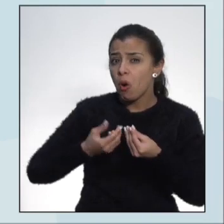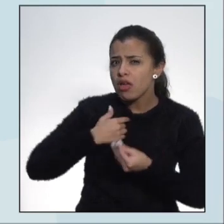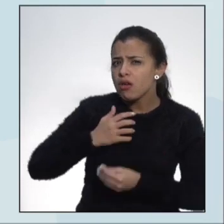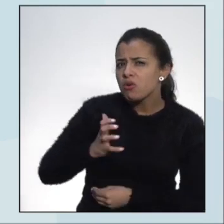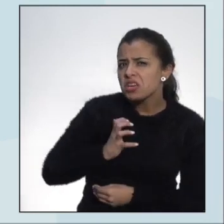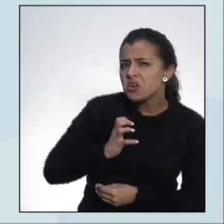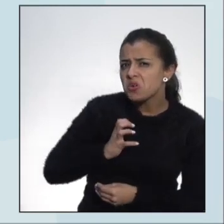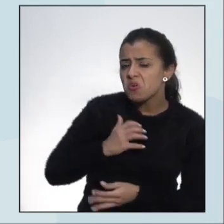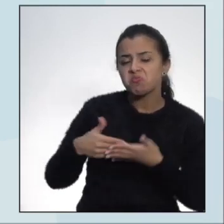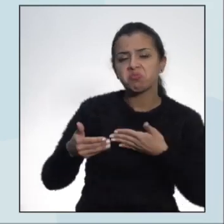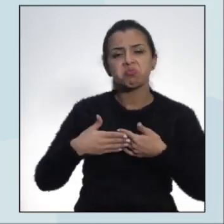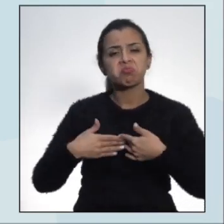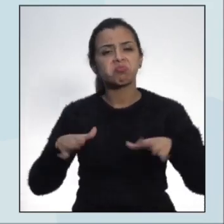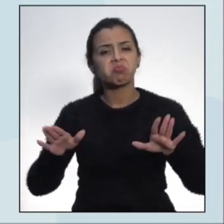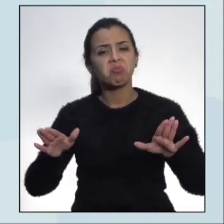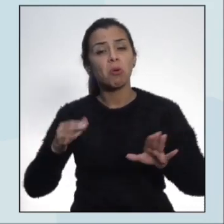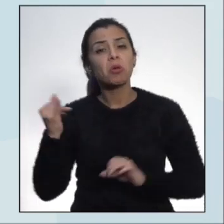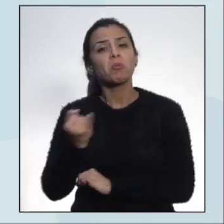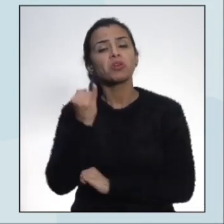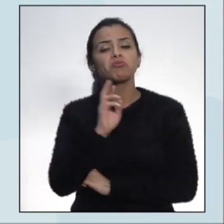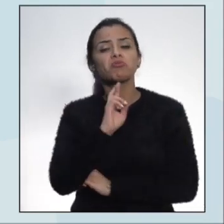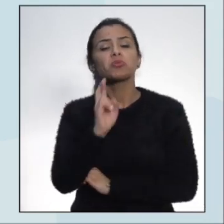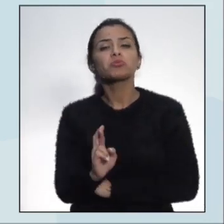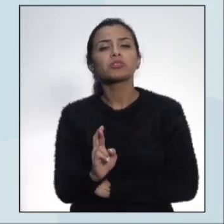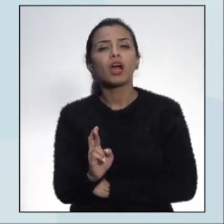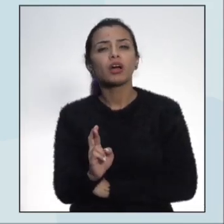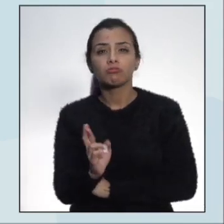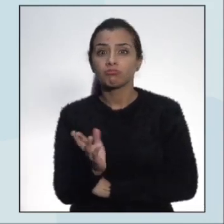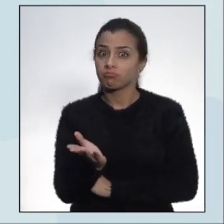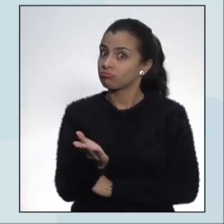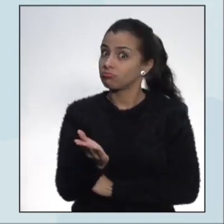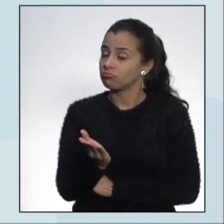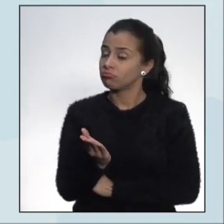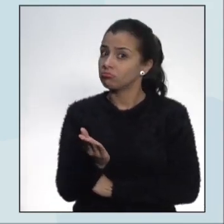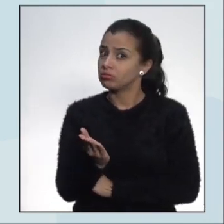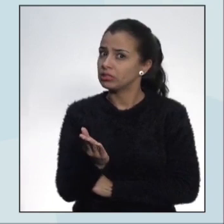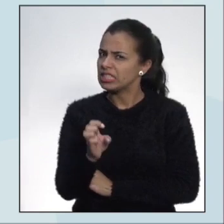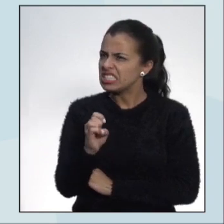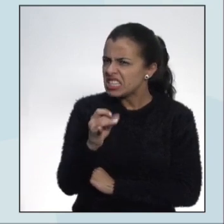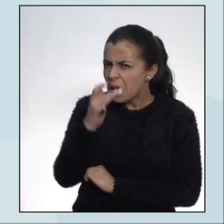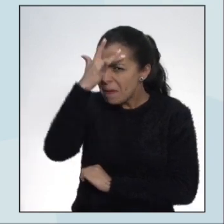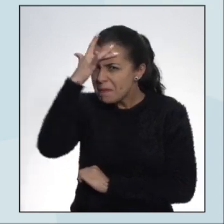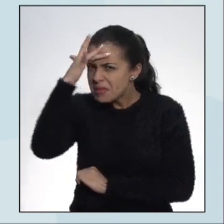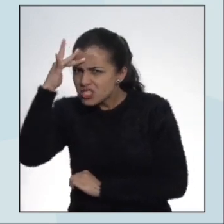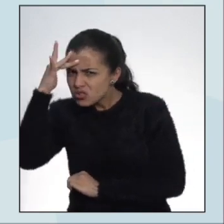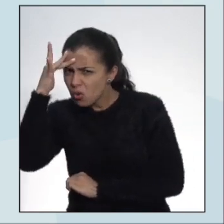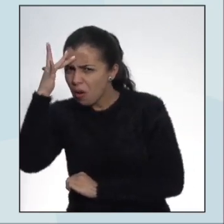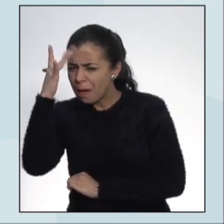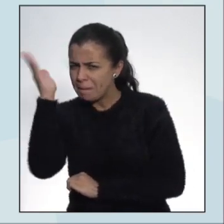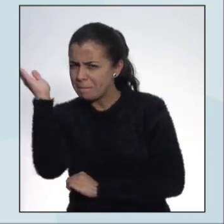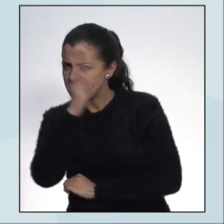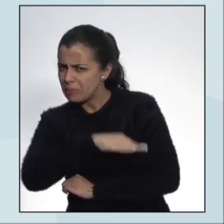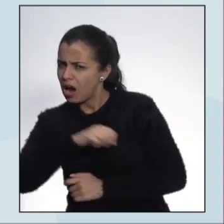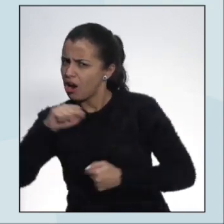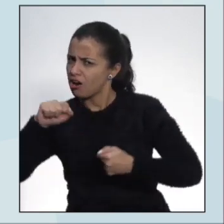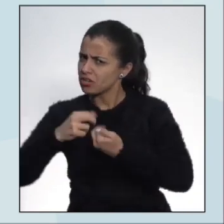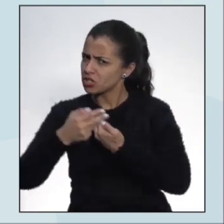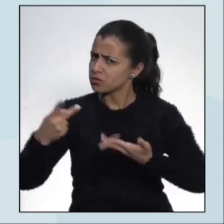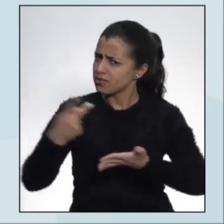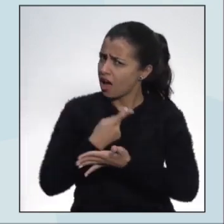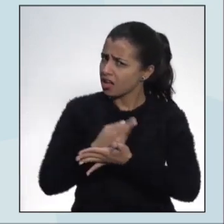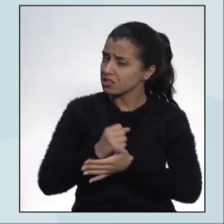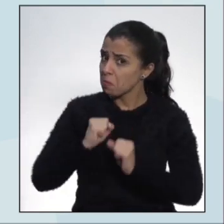importa como, não importam os métodos, o que importa é o resultado, mesmo fazendo mal, mesmo maltratando as pessoas, pode ser